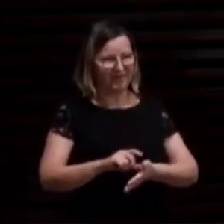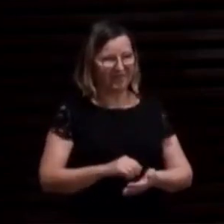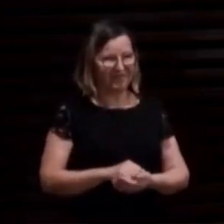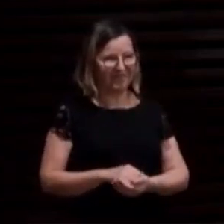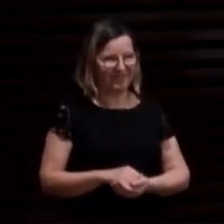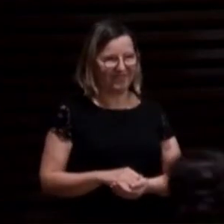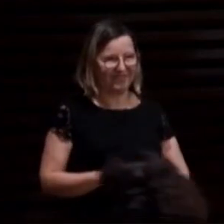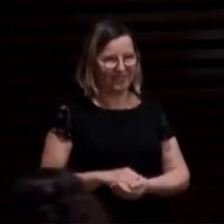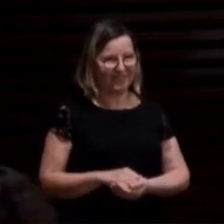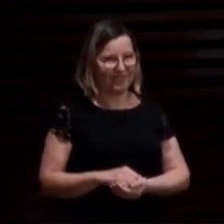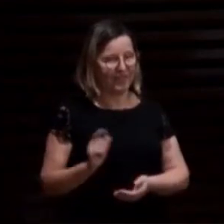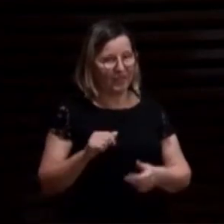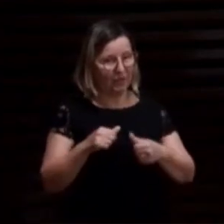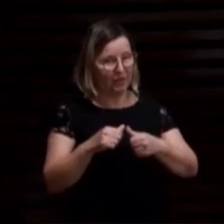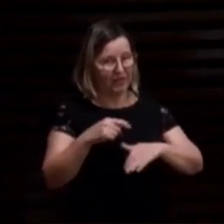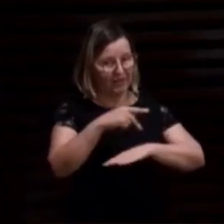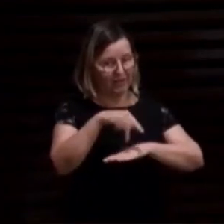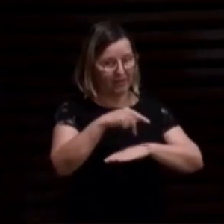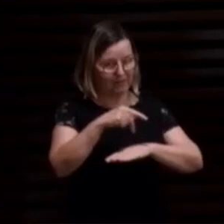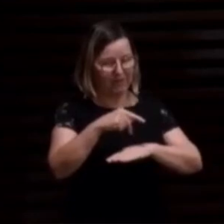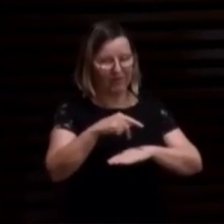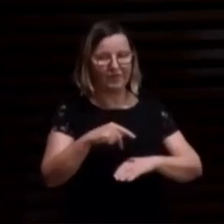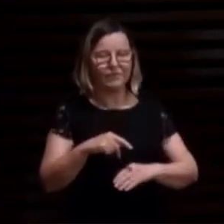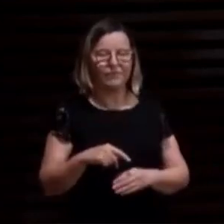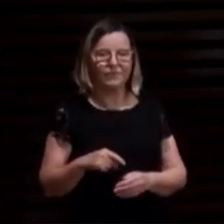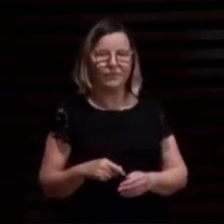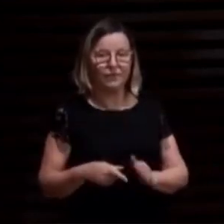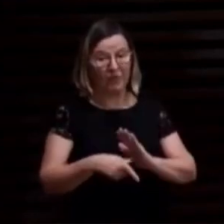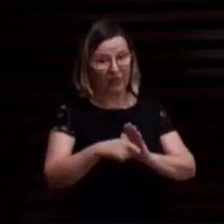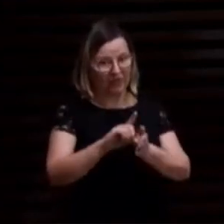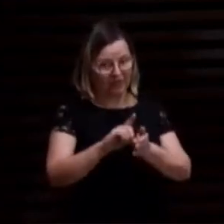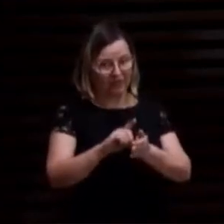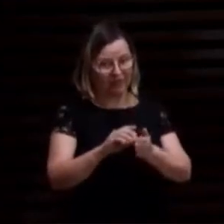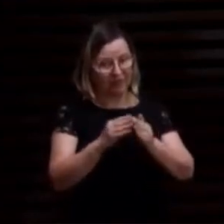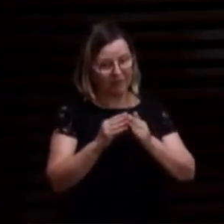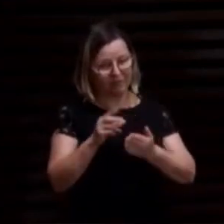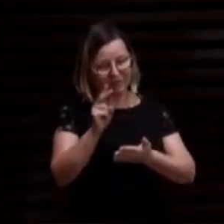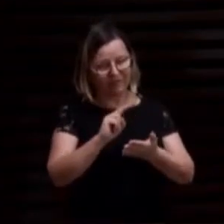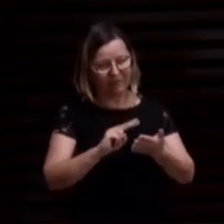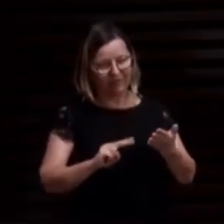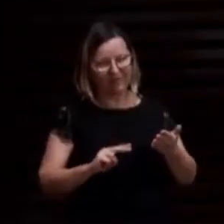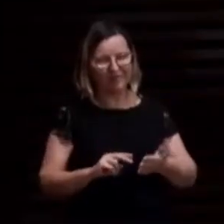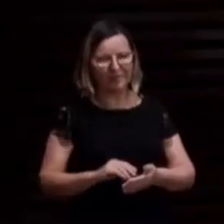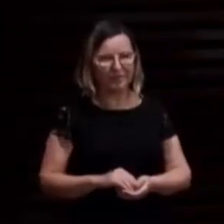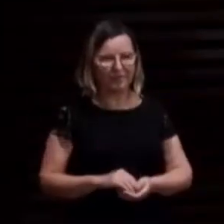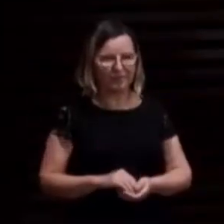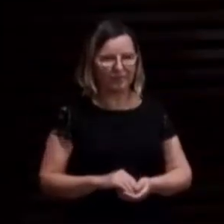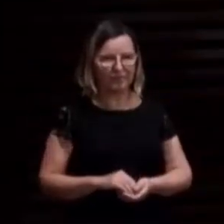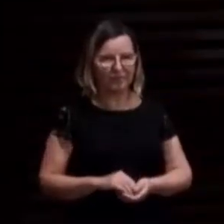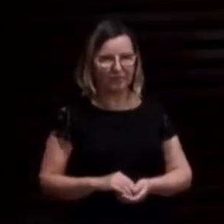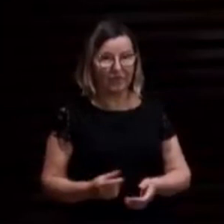Não foi nessa Páscoa que eles vieram, não. Aqui é uma Páscoa antes. Por favor, leia os versos 45 e 46.